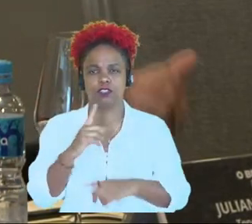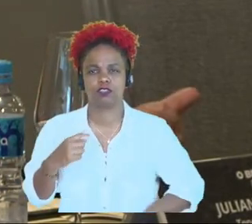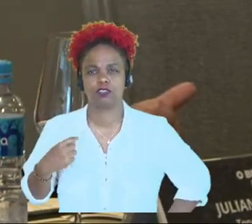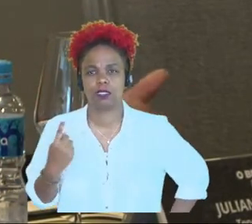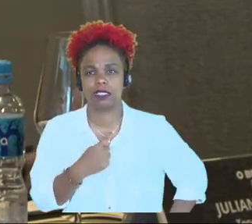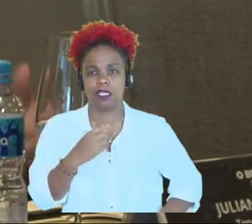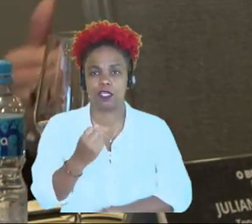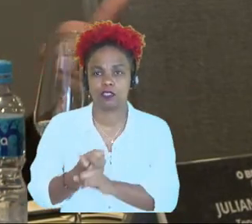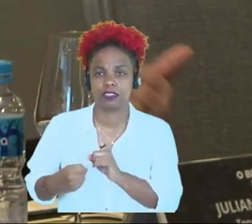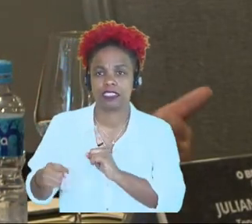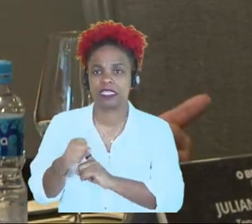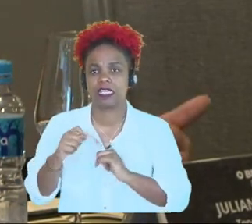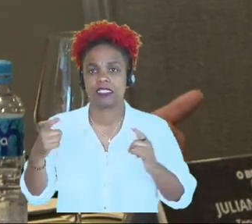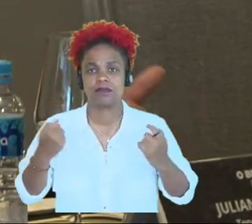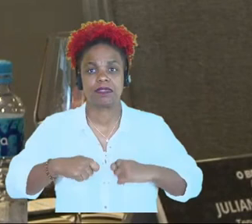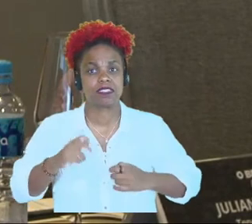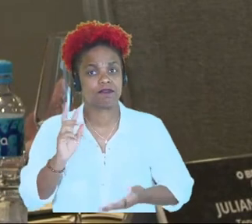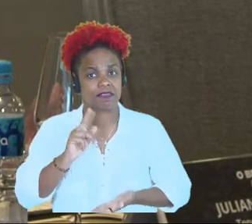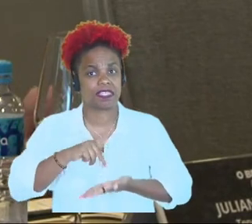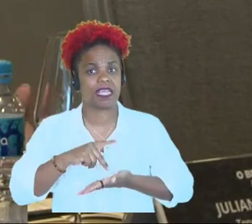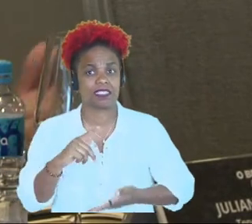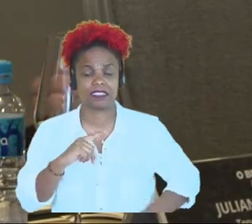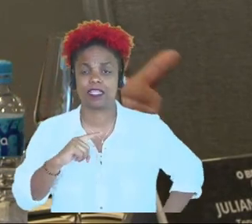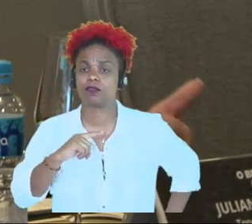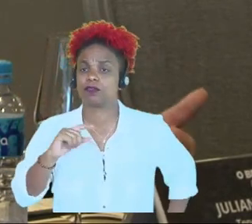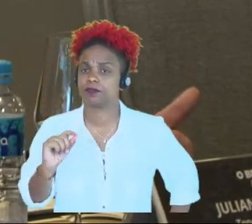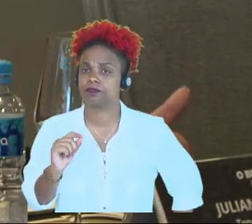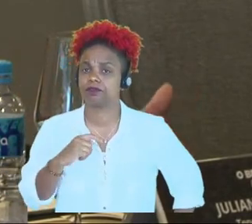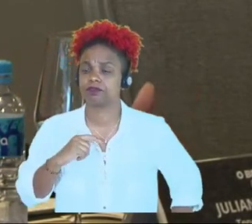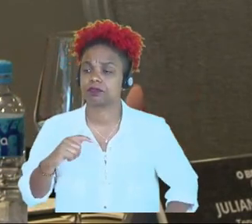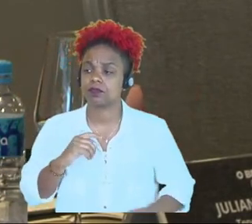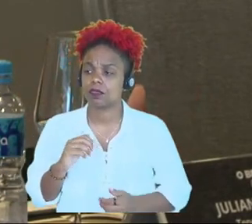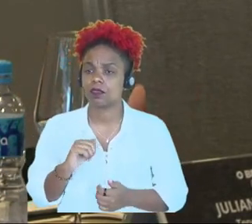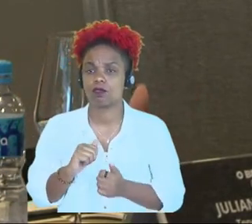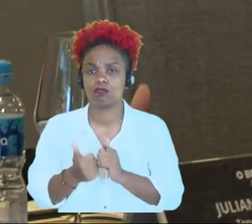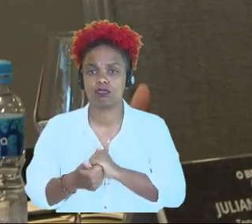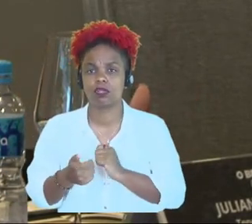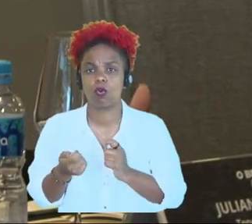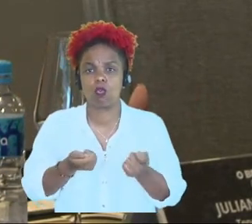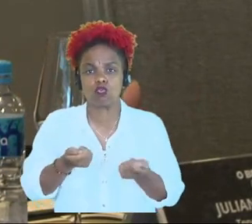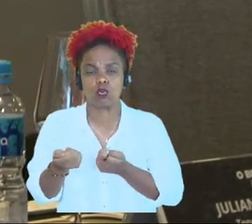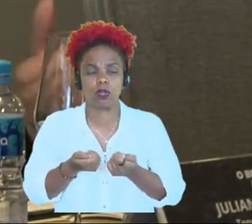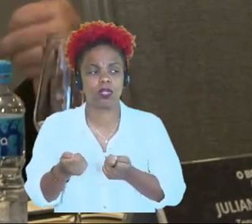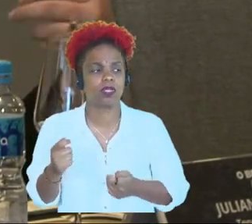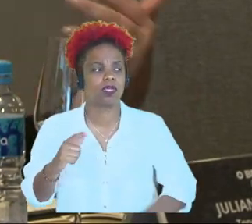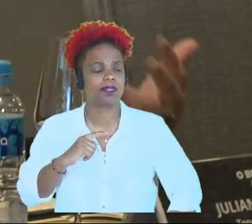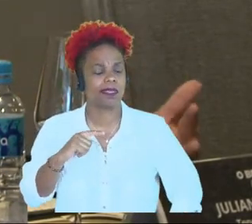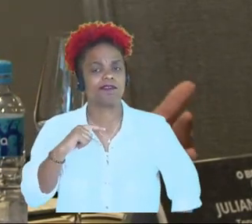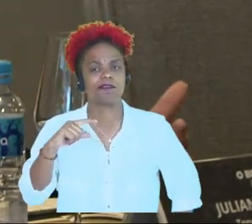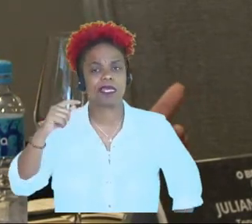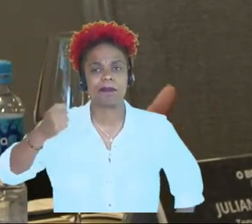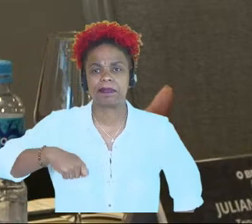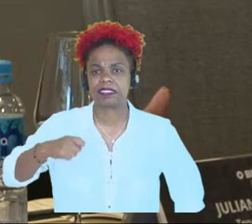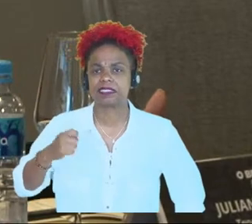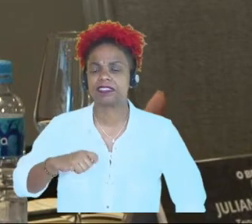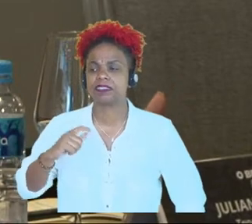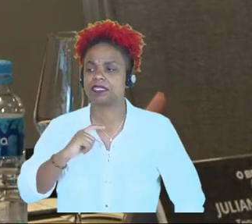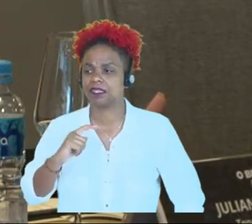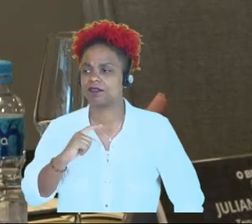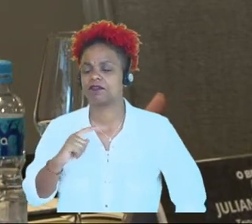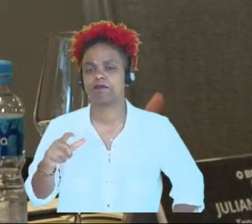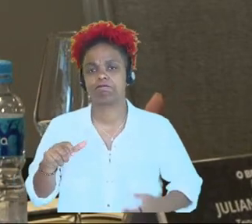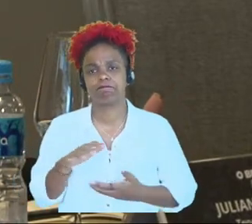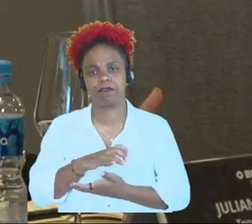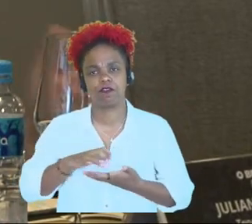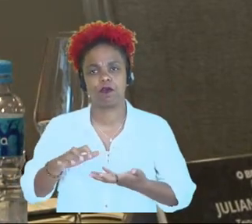a sociedade de que ela precisa, de fato, ter um reajuste no seu benefício previdenciário, que ela precisa enfrentar uma reforma